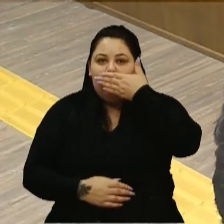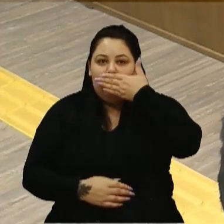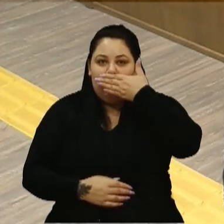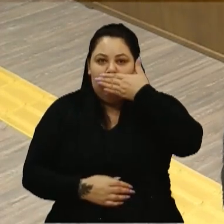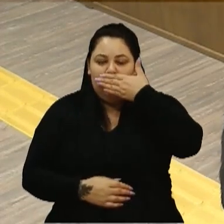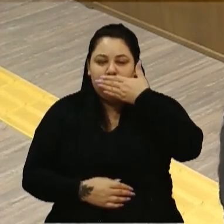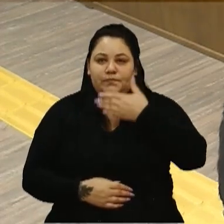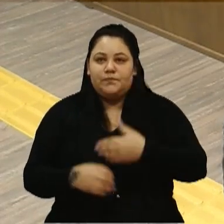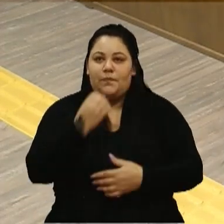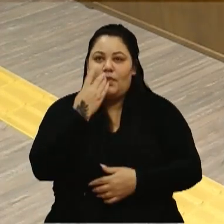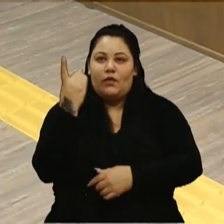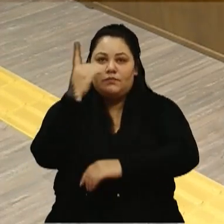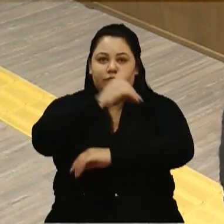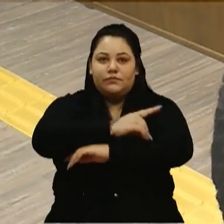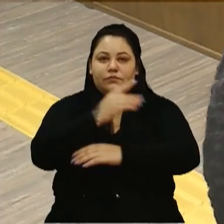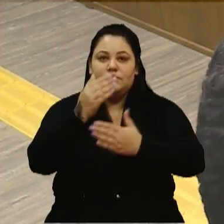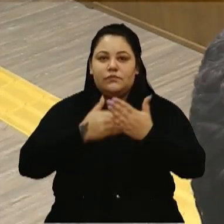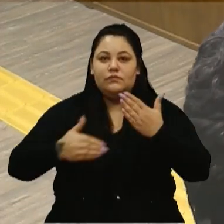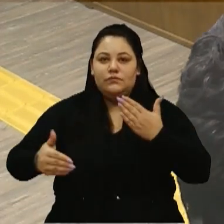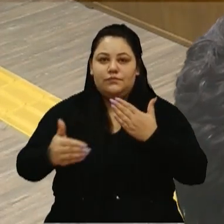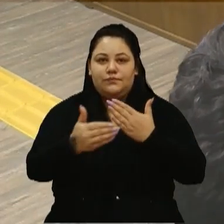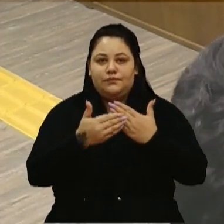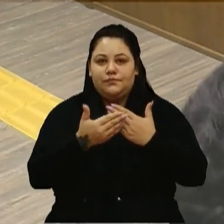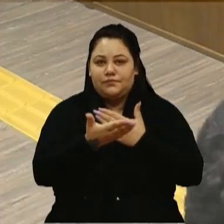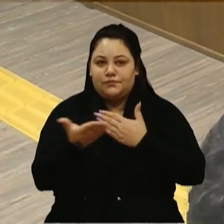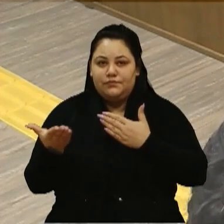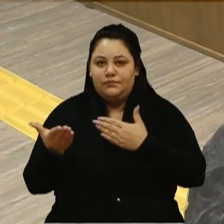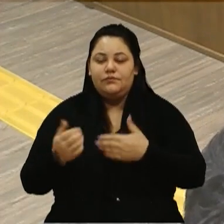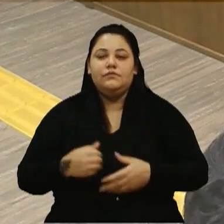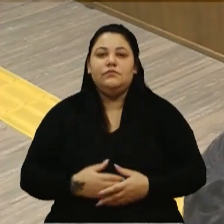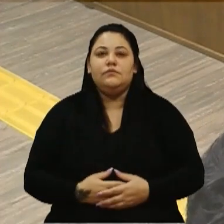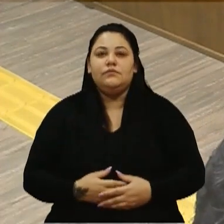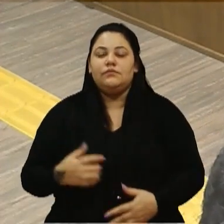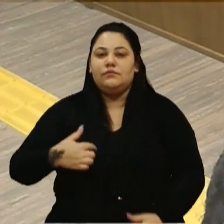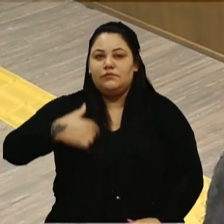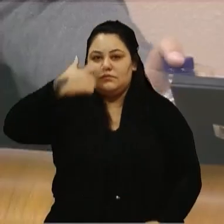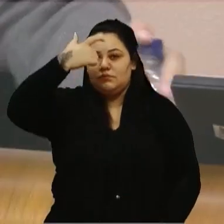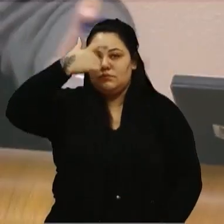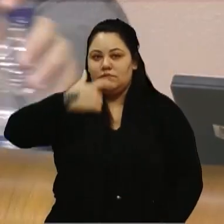Bom dia a todos e todas. Eu sou